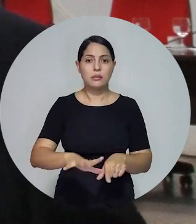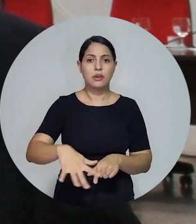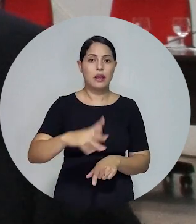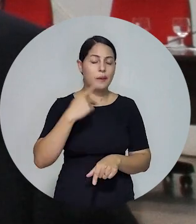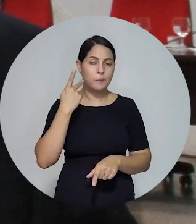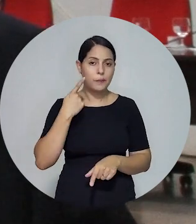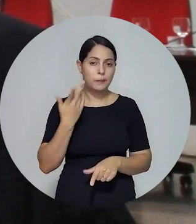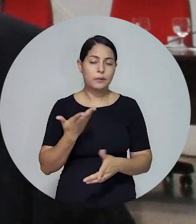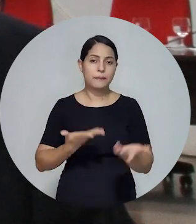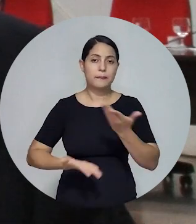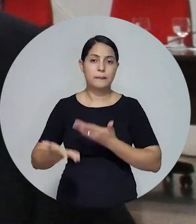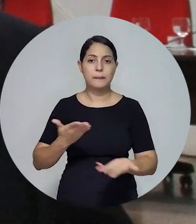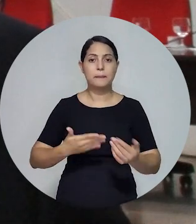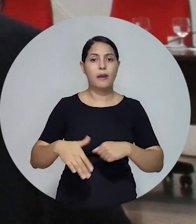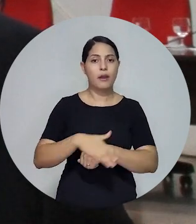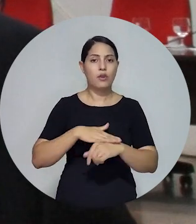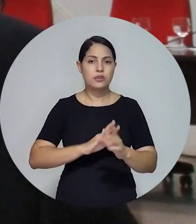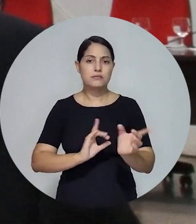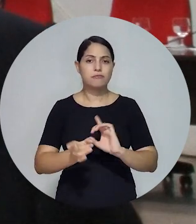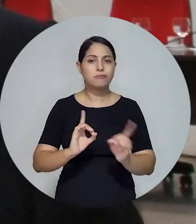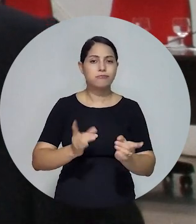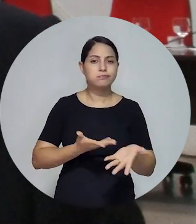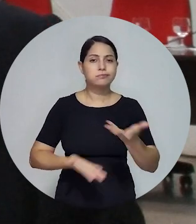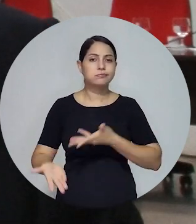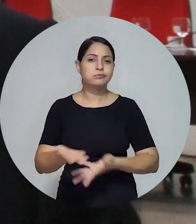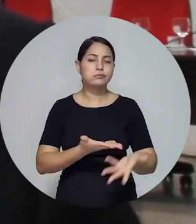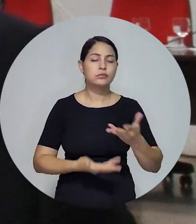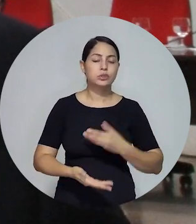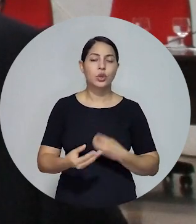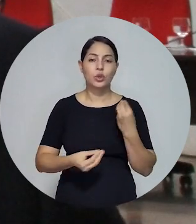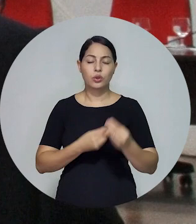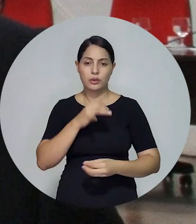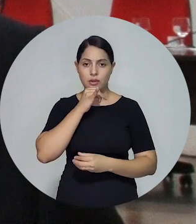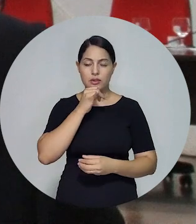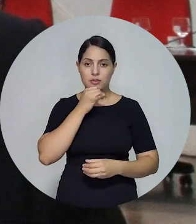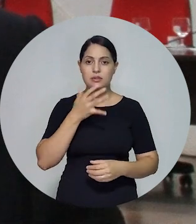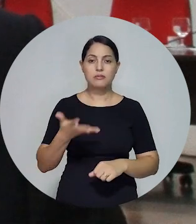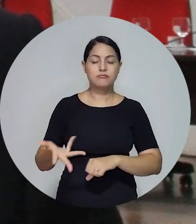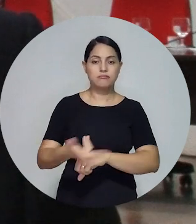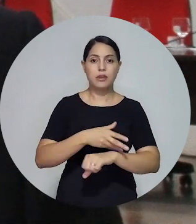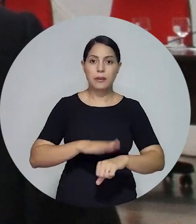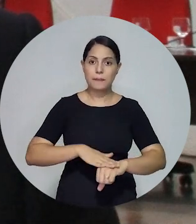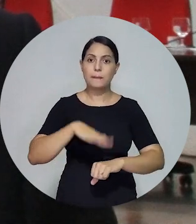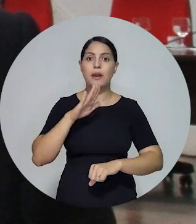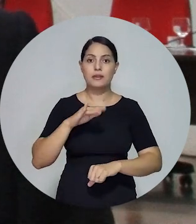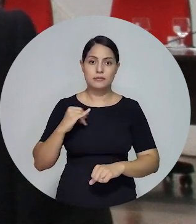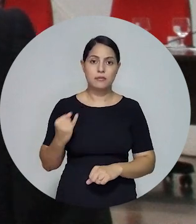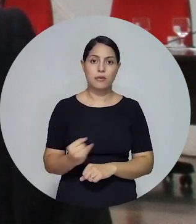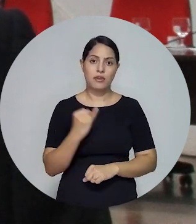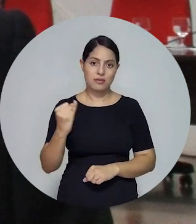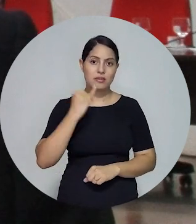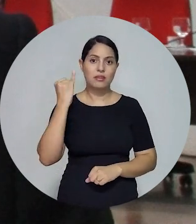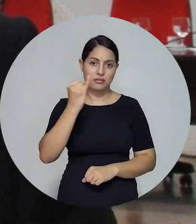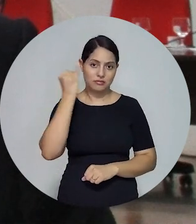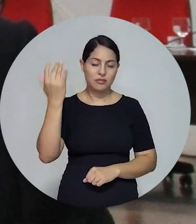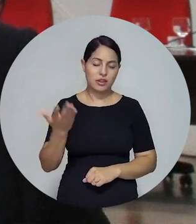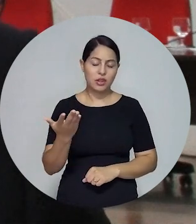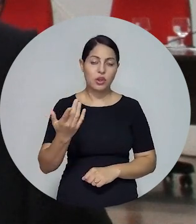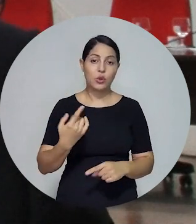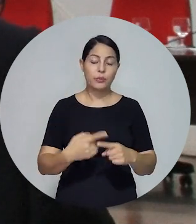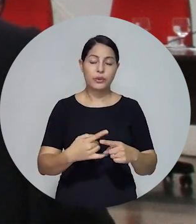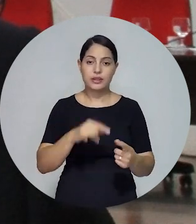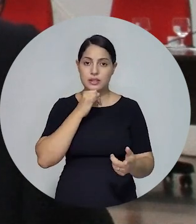órgãos públicos em que a advocacia exerce sua profissão. E essas conversas a gente aprimora a relação ainda mais e